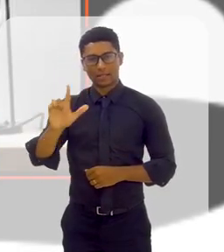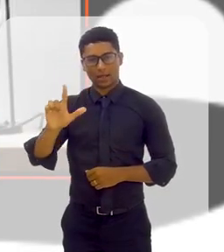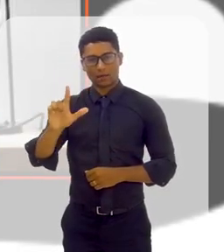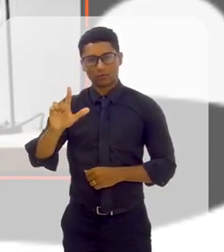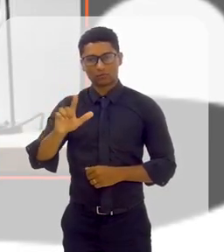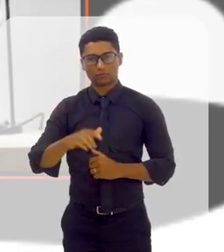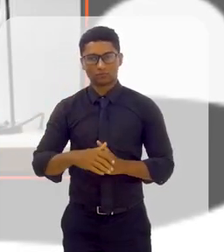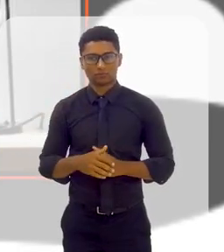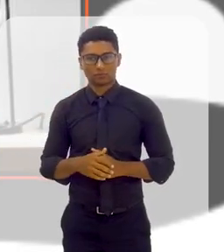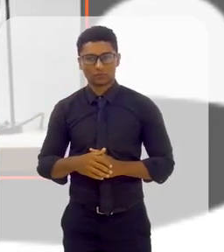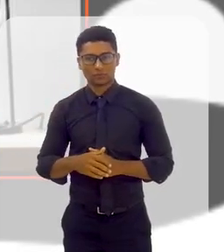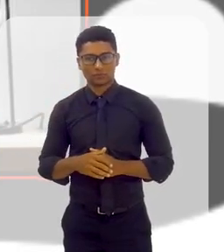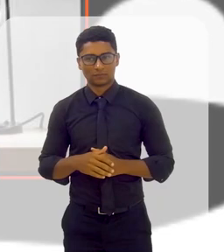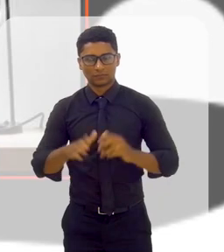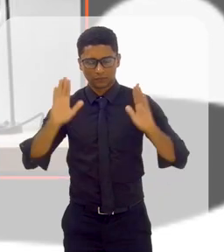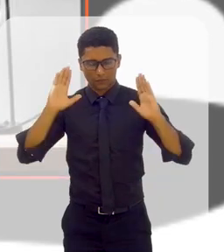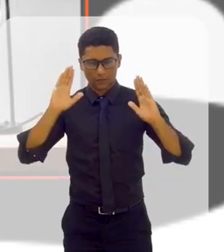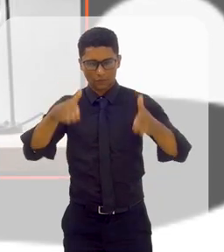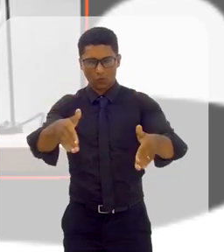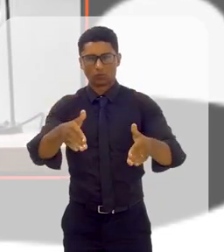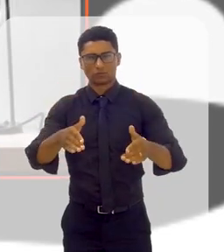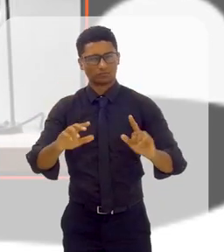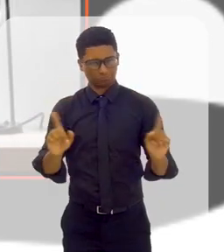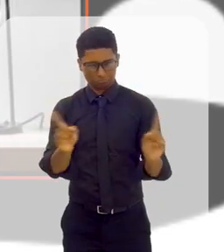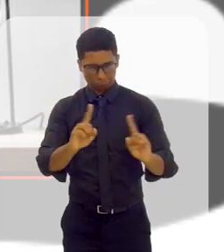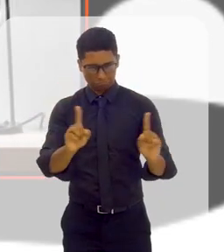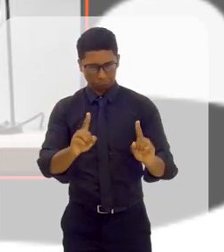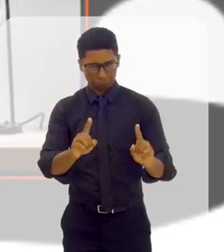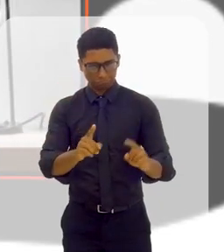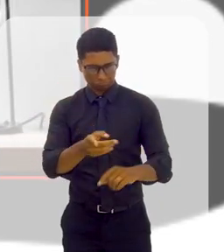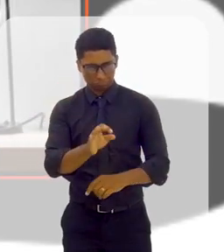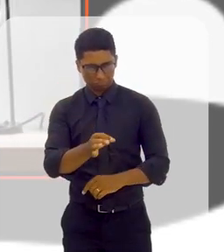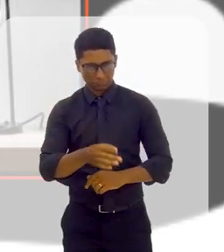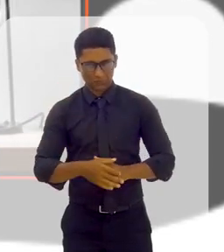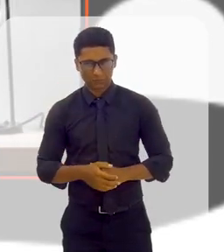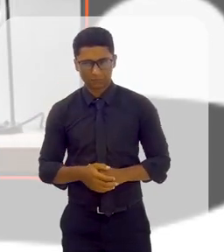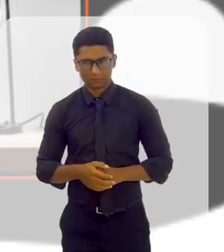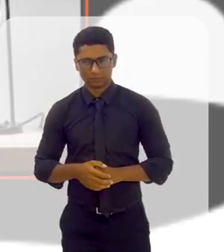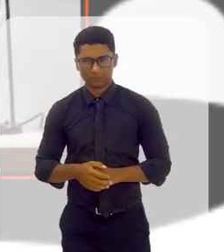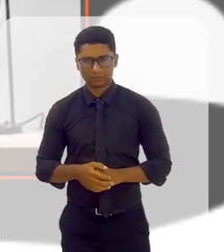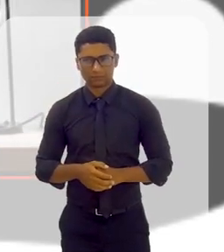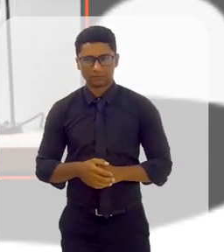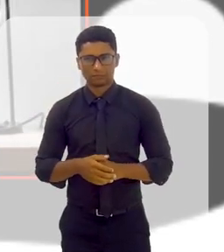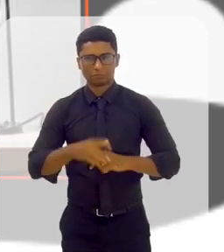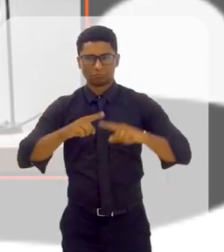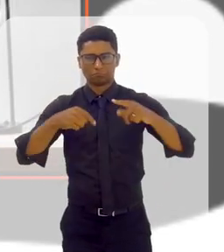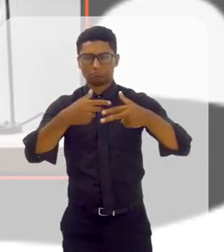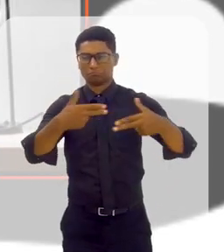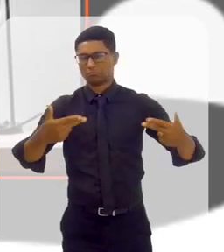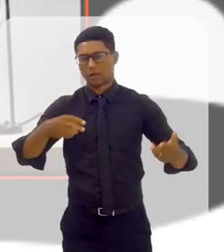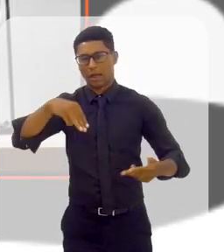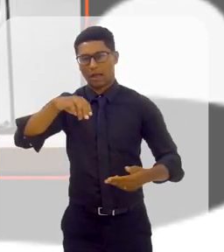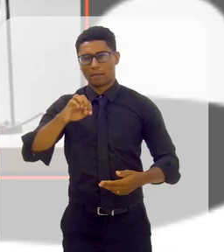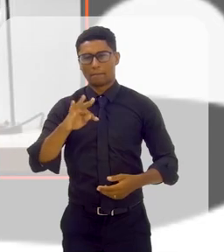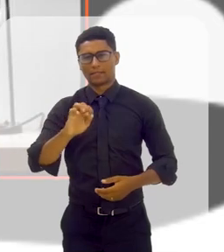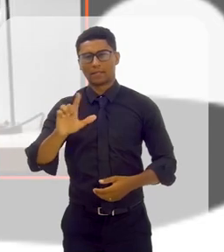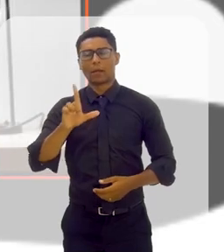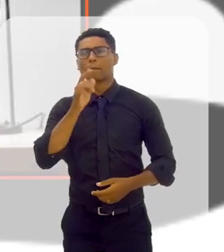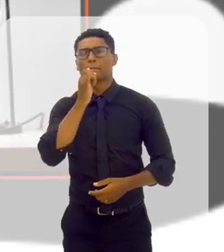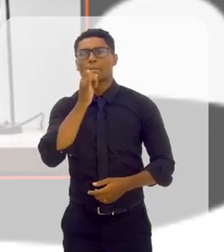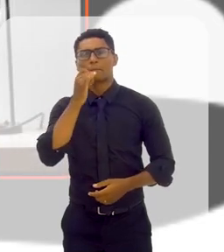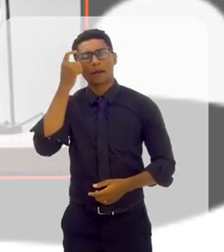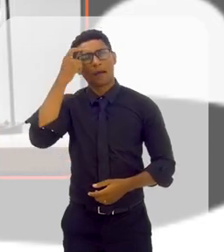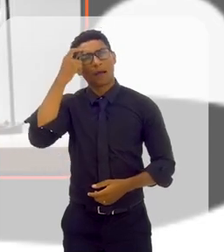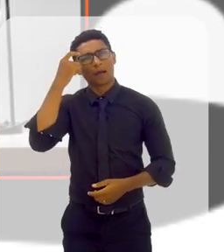gente enfocaria quer dizer o foco não seria isso a coisas feitas de metal então por exemplo